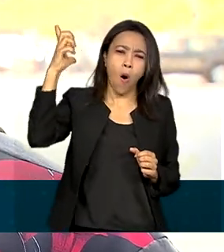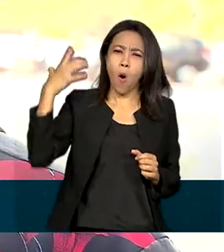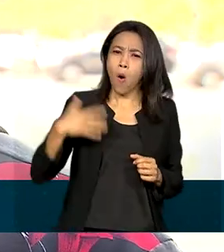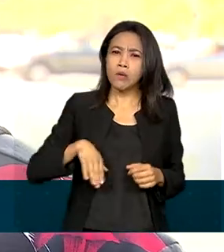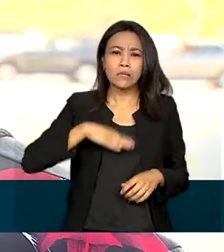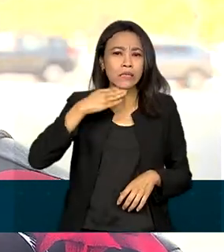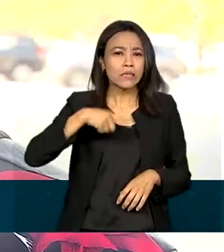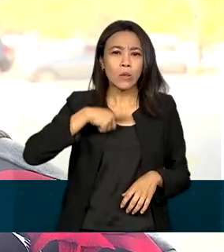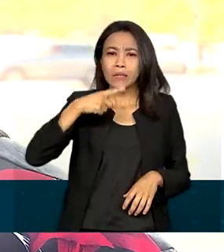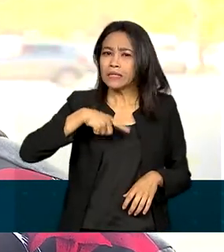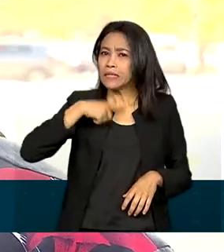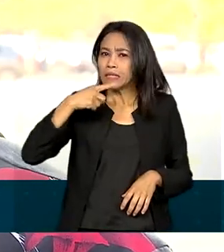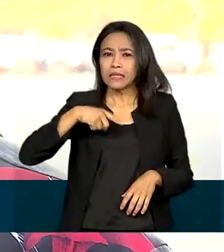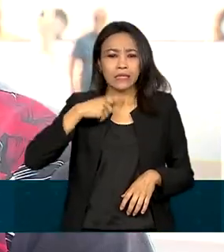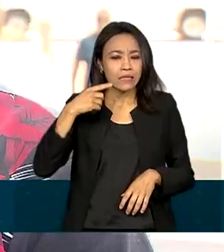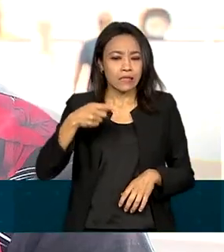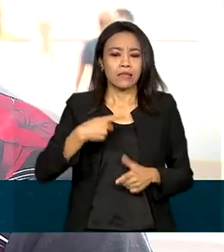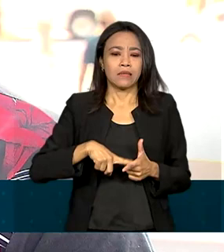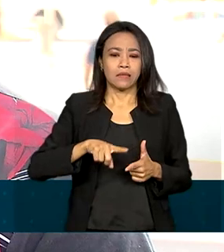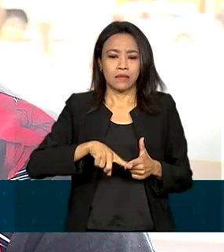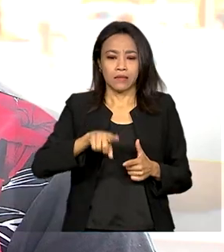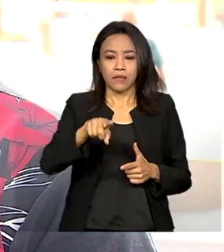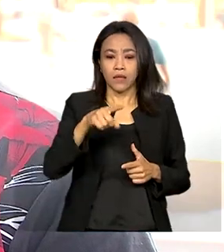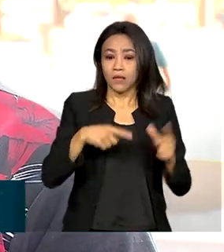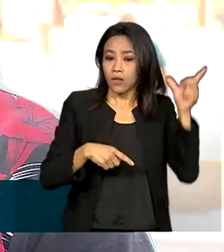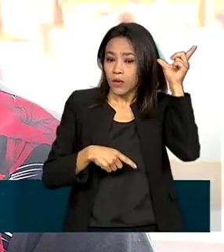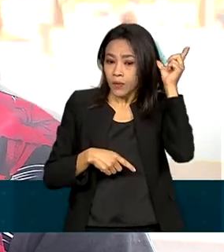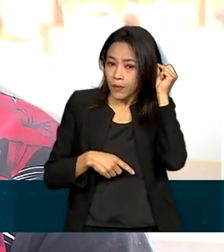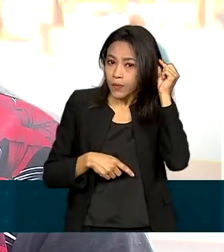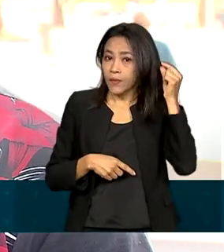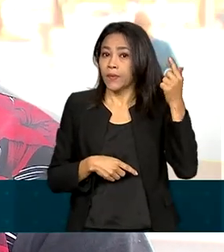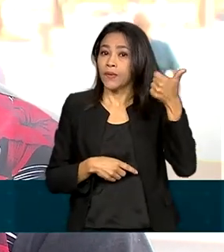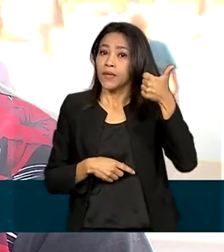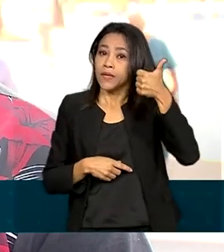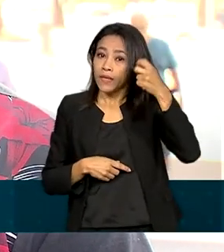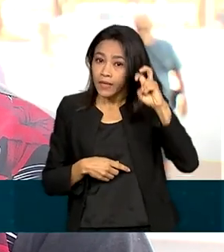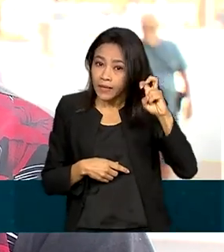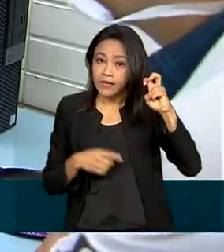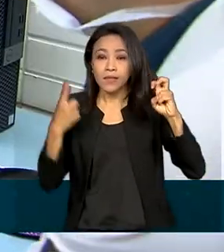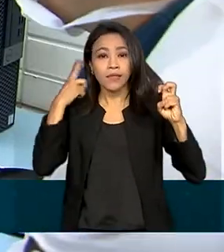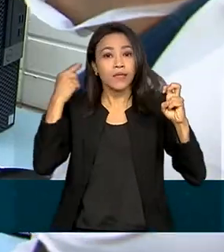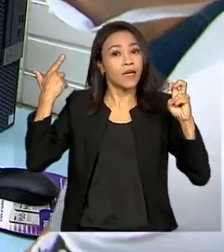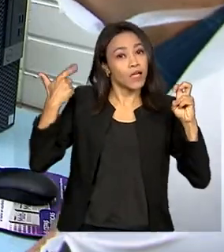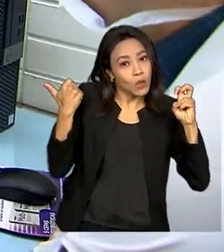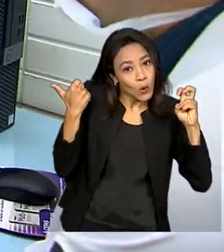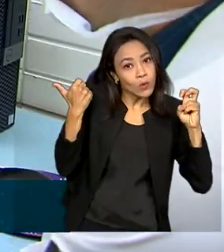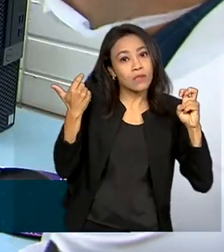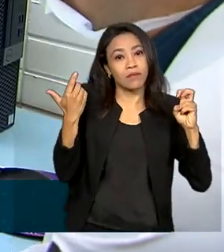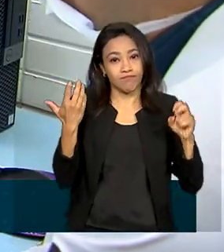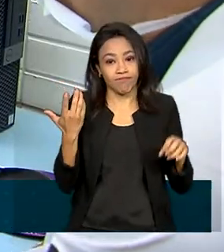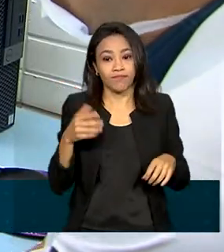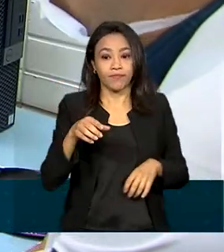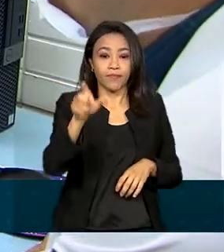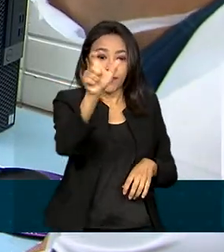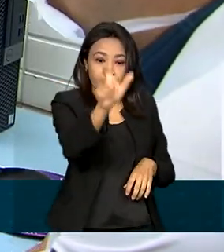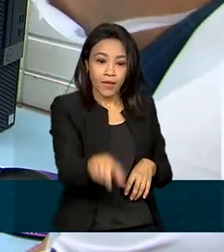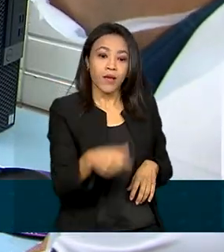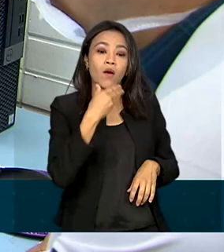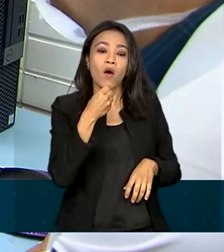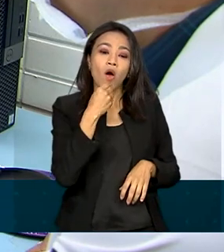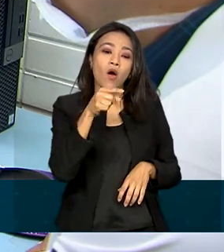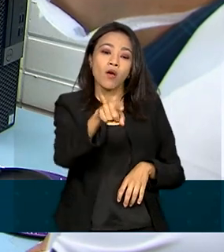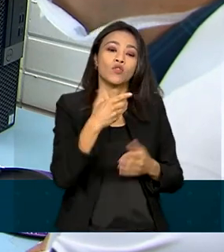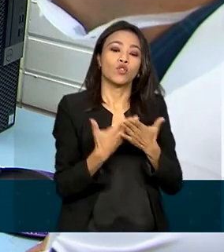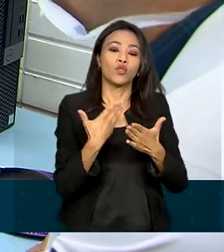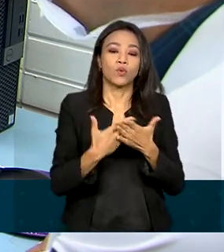não resistiram ao excesso. Eu tenho menos 15 aqui, menos 12 aqui do lado esquerdo. Hoje, Lucas faz mestrado na área